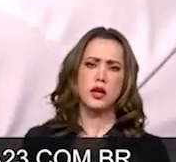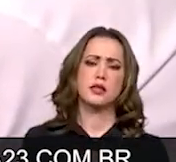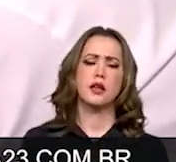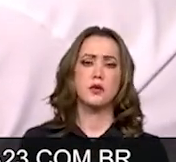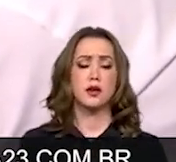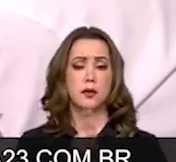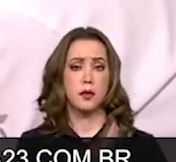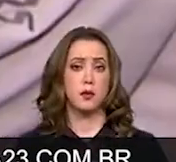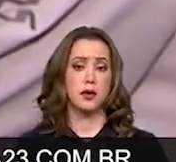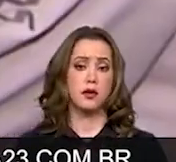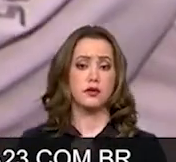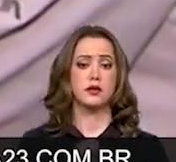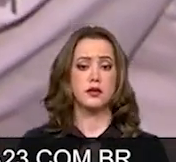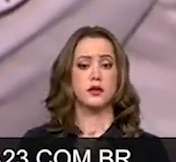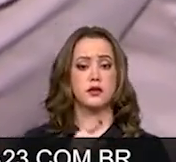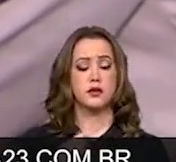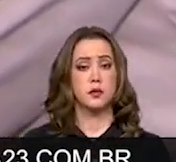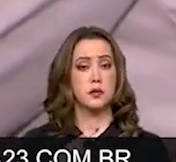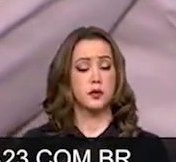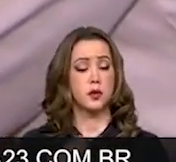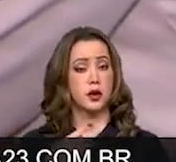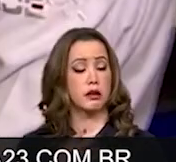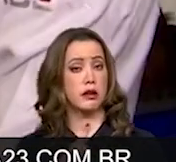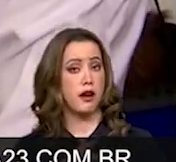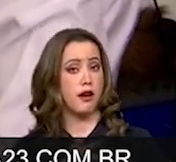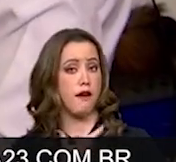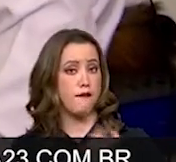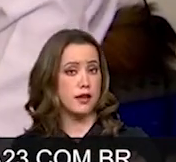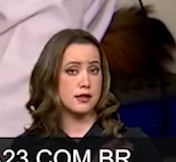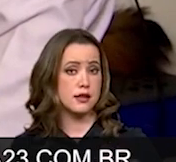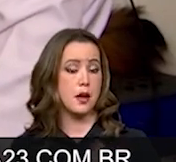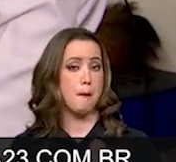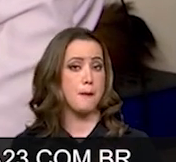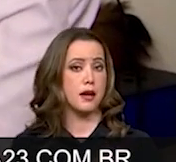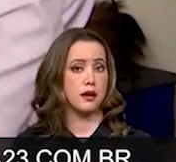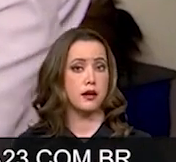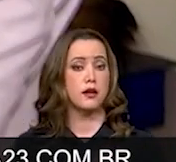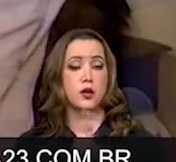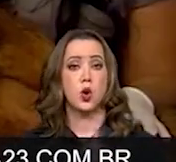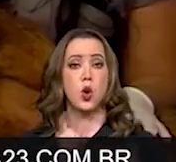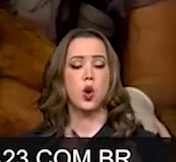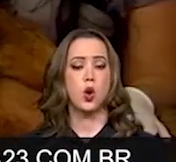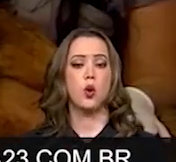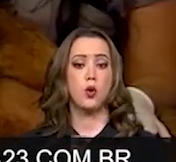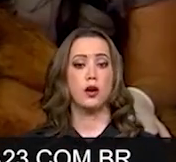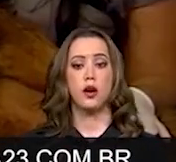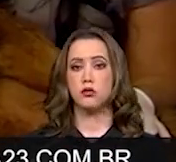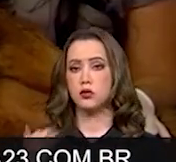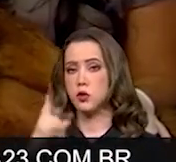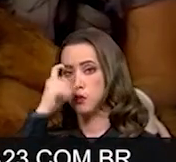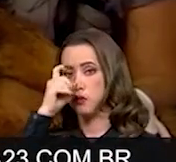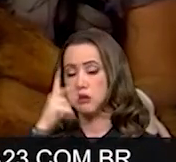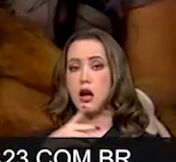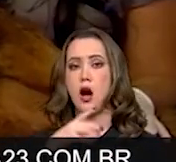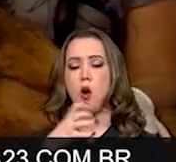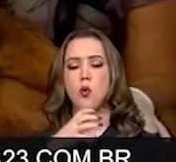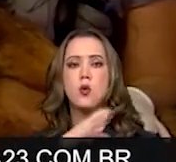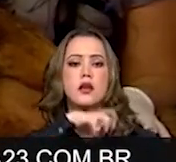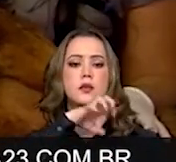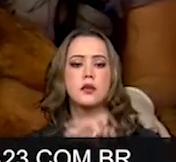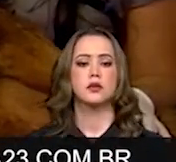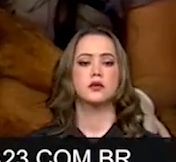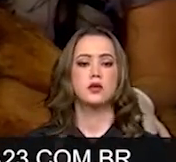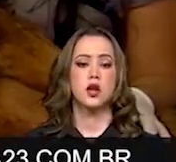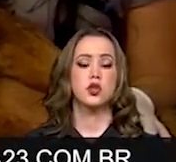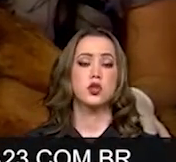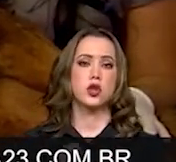pratica. É que os doadores têm os exames e também as vacinas custeados pela clínica. Uma ajuda que a gente faz.